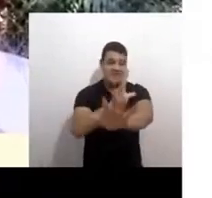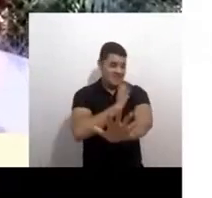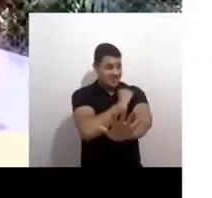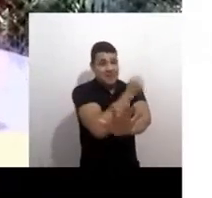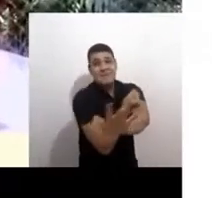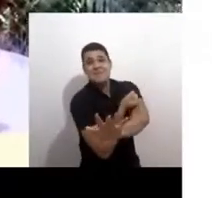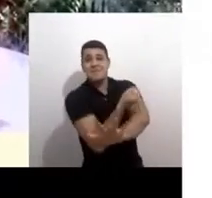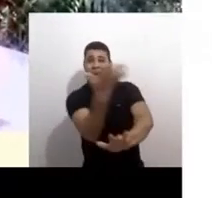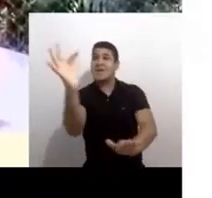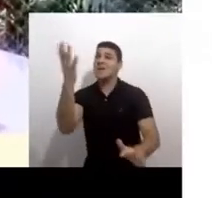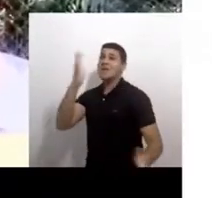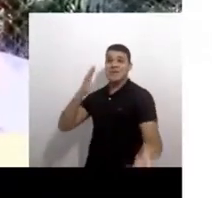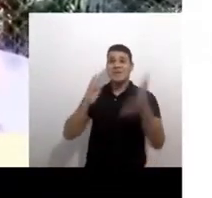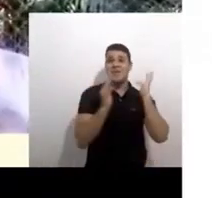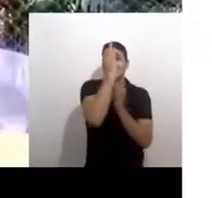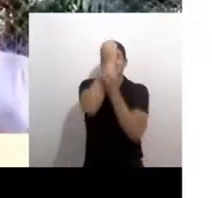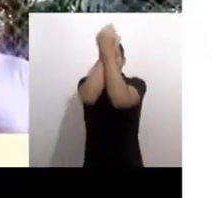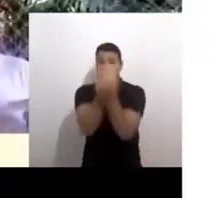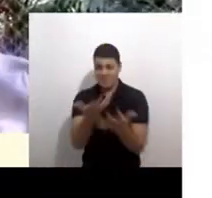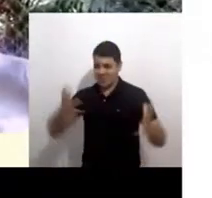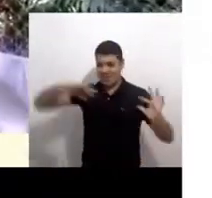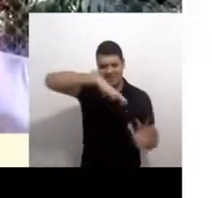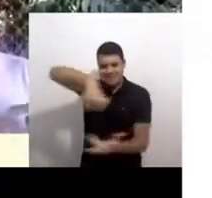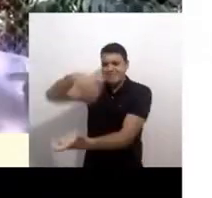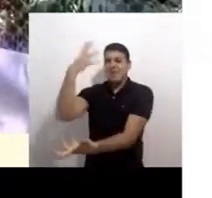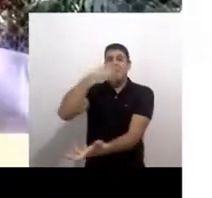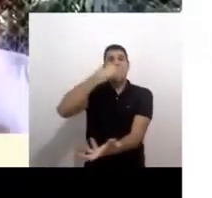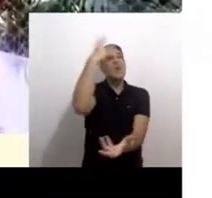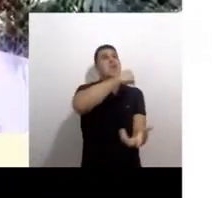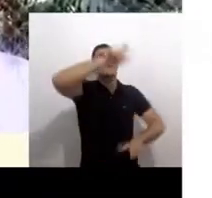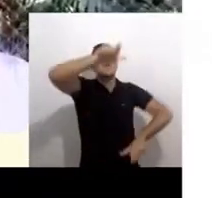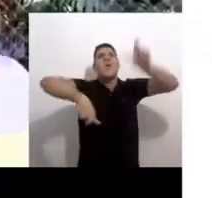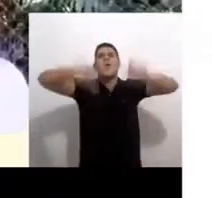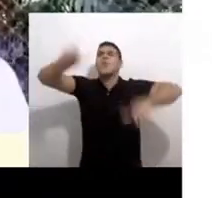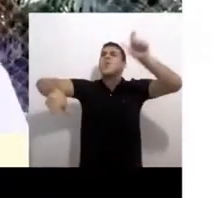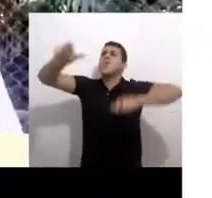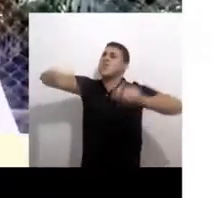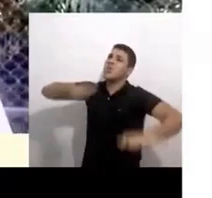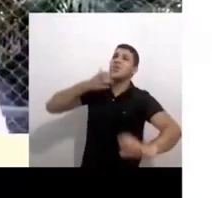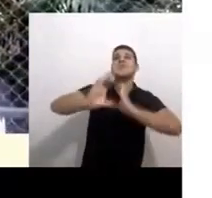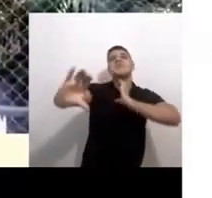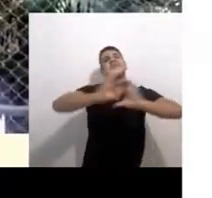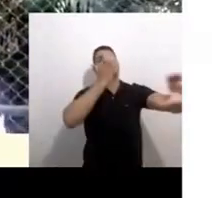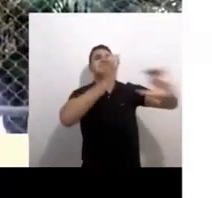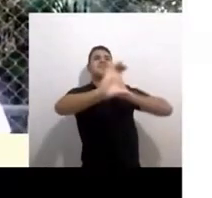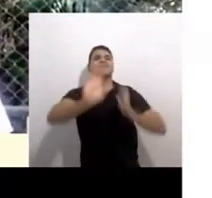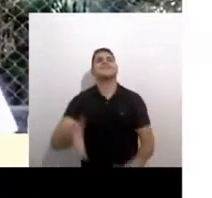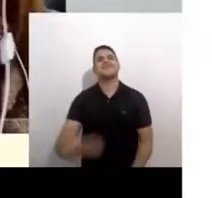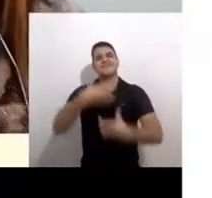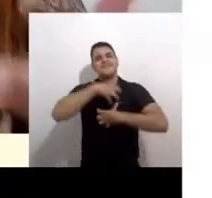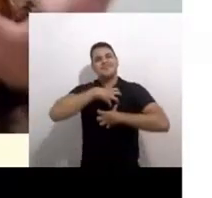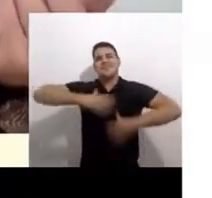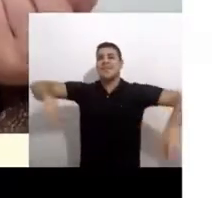sempre nessa vida o peru feliz